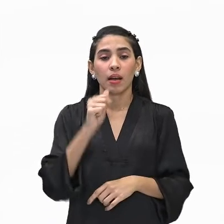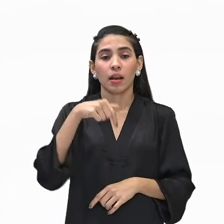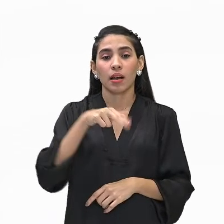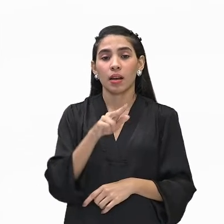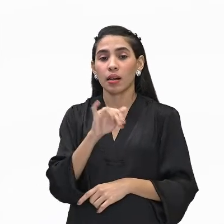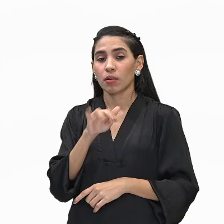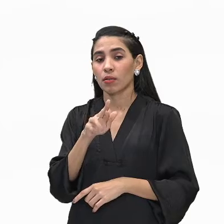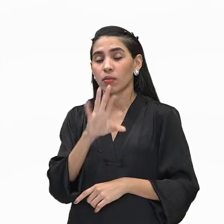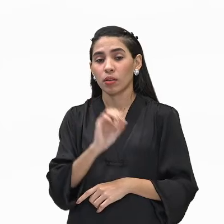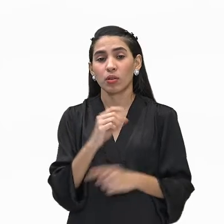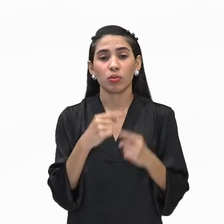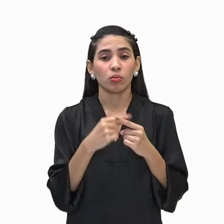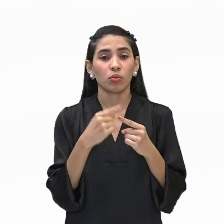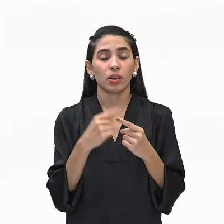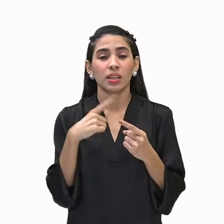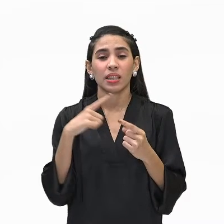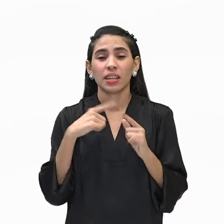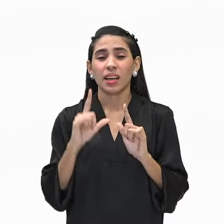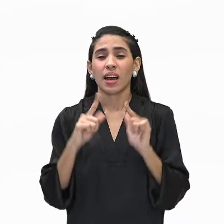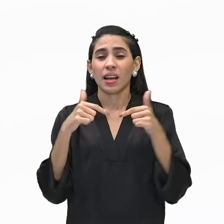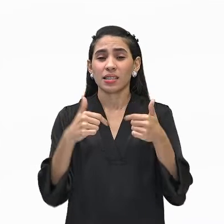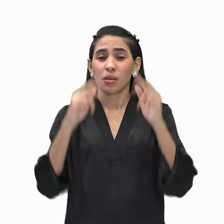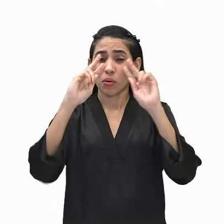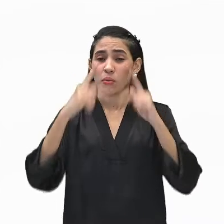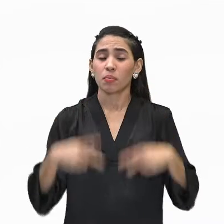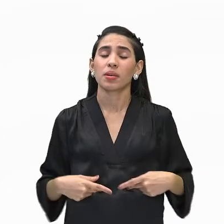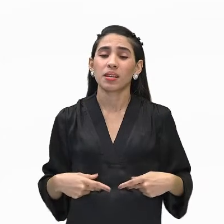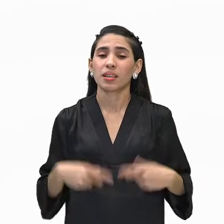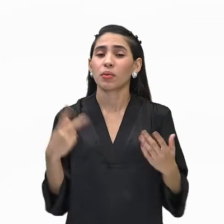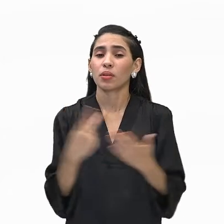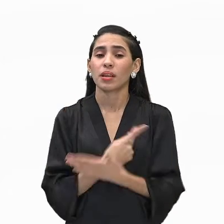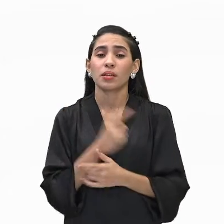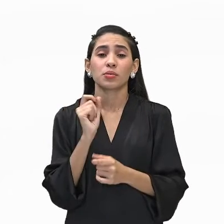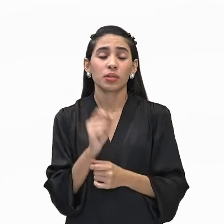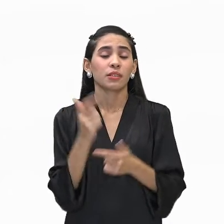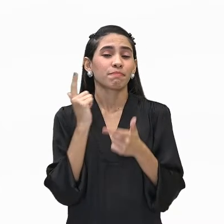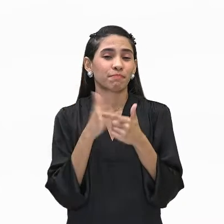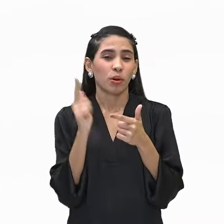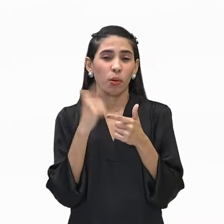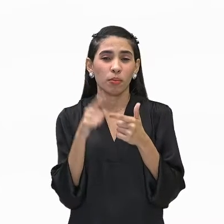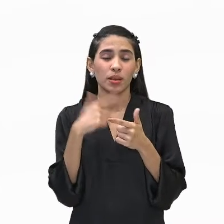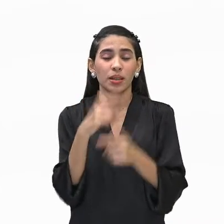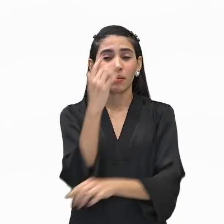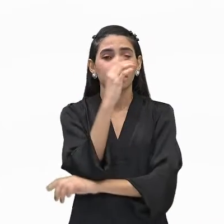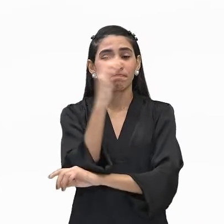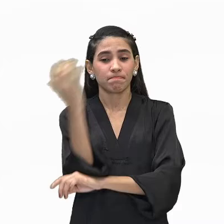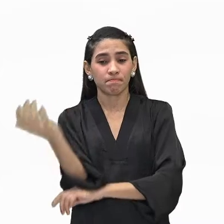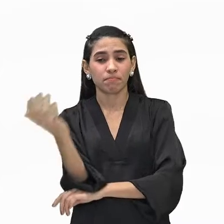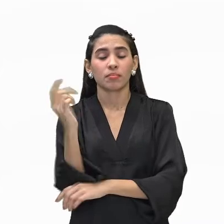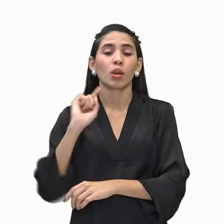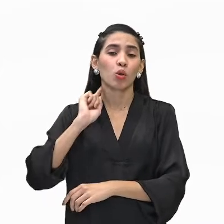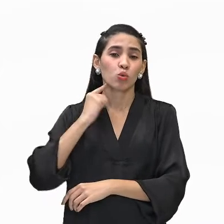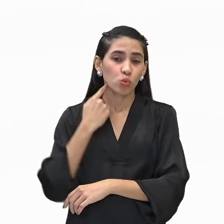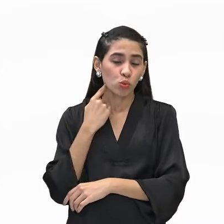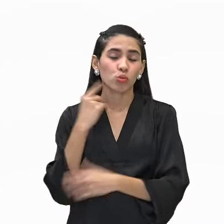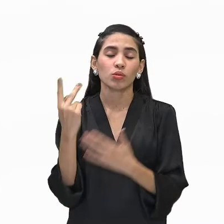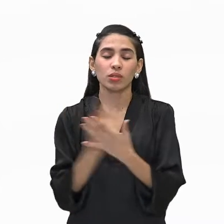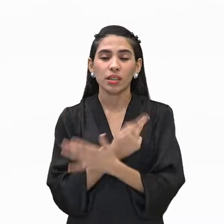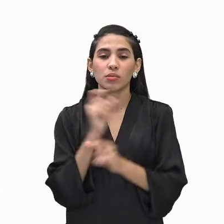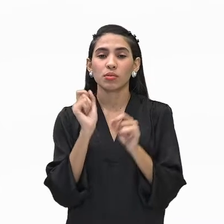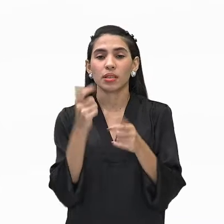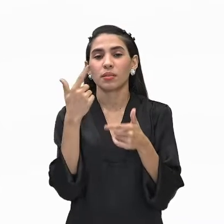pelas questões das ações dos seres humanos, com a questão de desmatamento, poluição, isso pode se